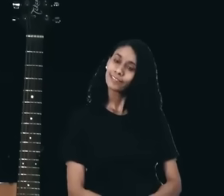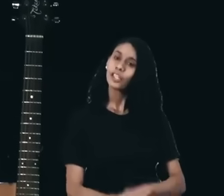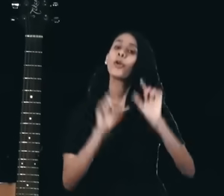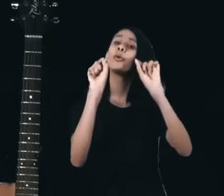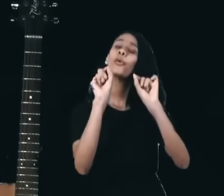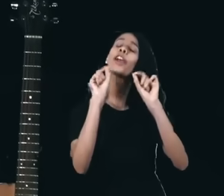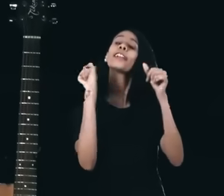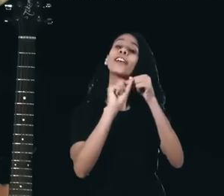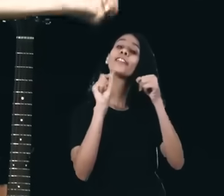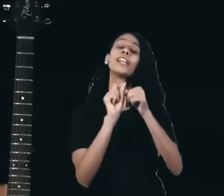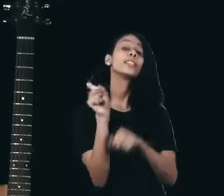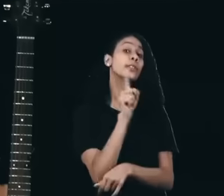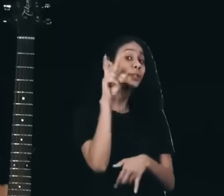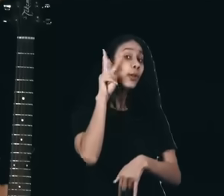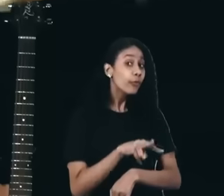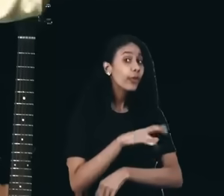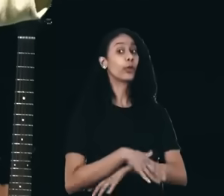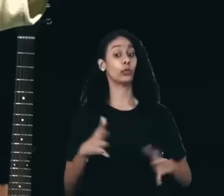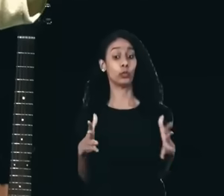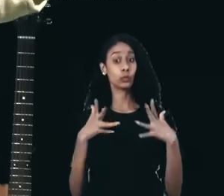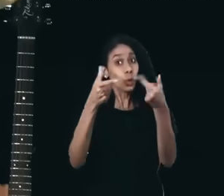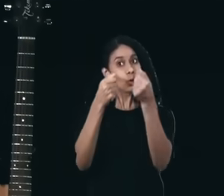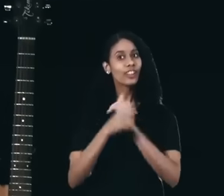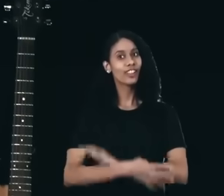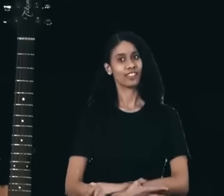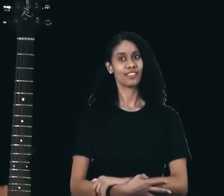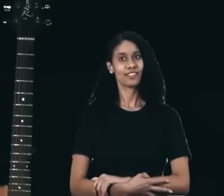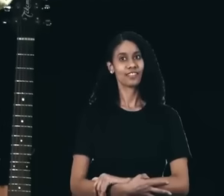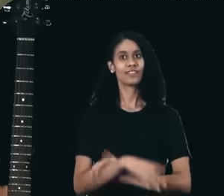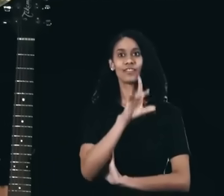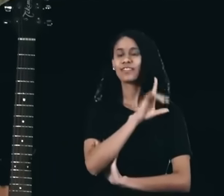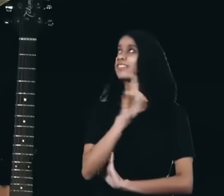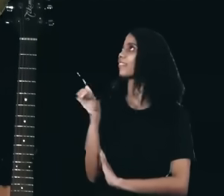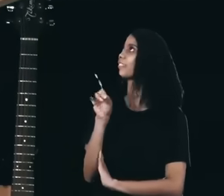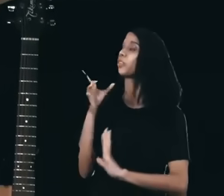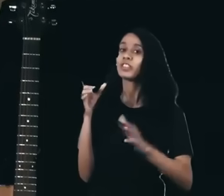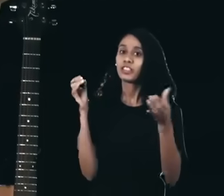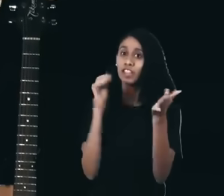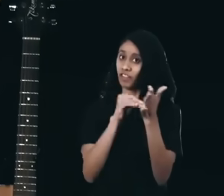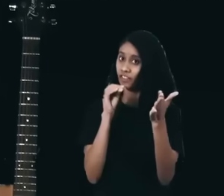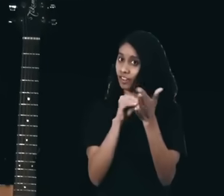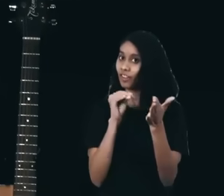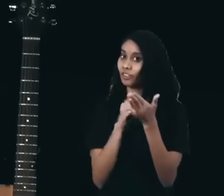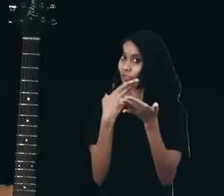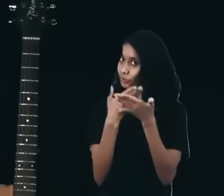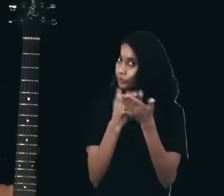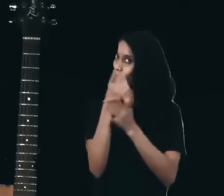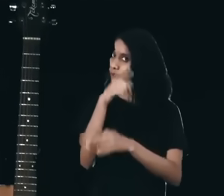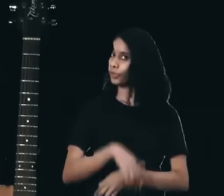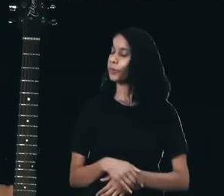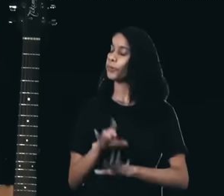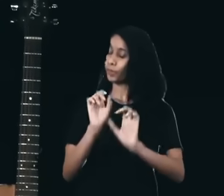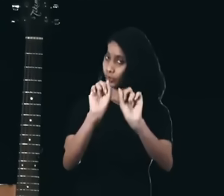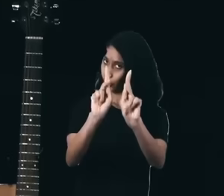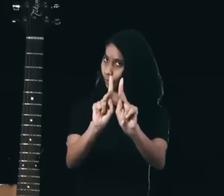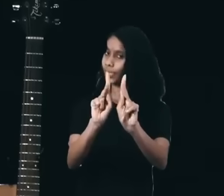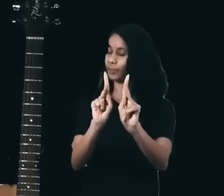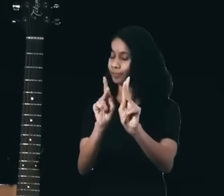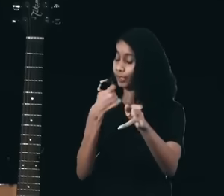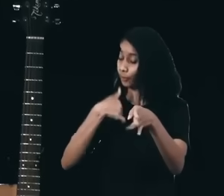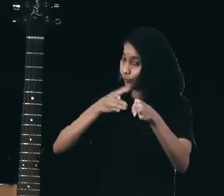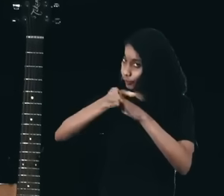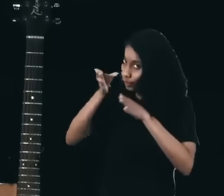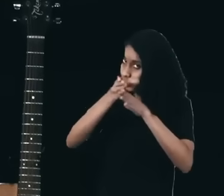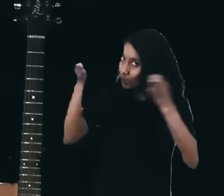que tu tá fazendo que tu não assistiu todas? Teu estudo tá incompleto. Mas eu vou te dar um crédito e vou te